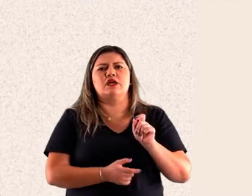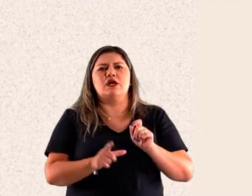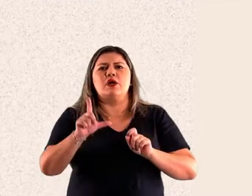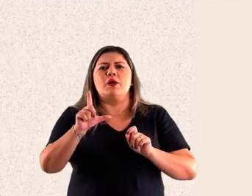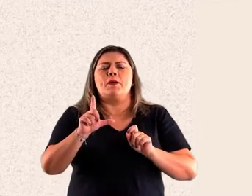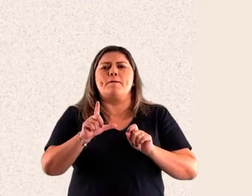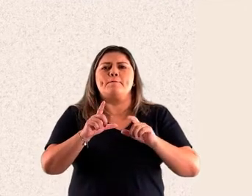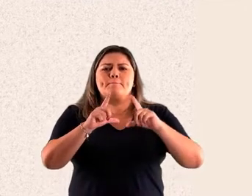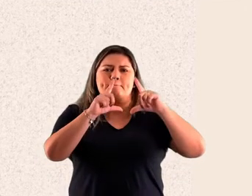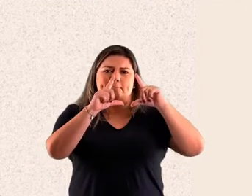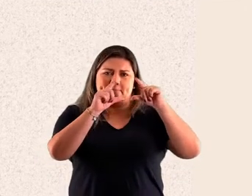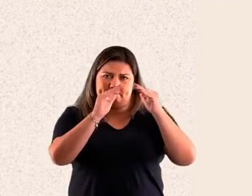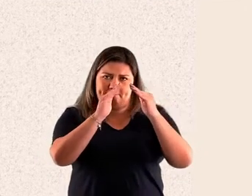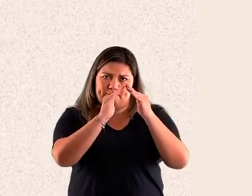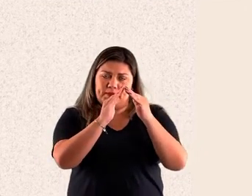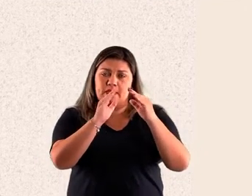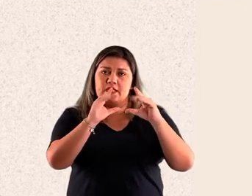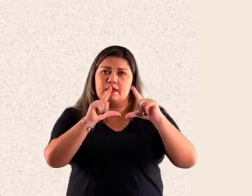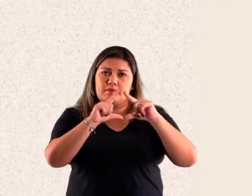que